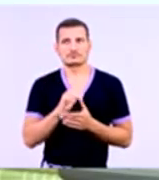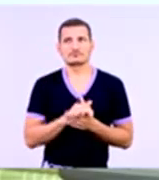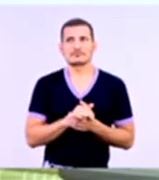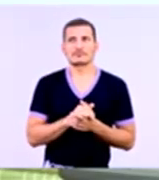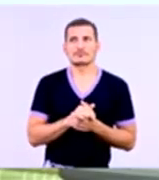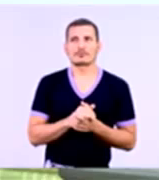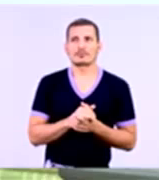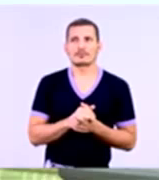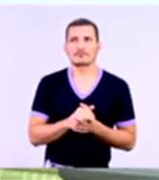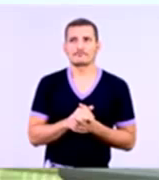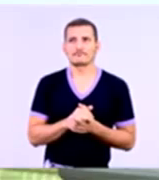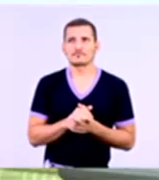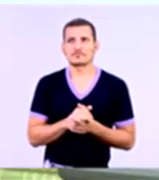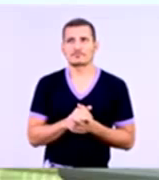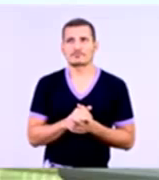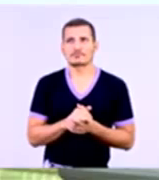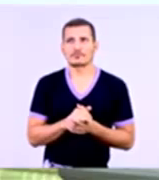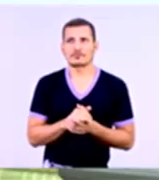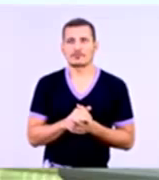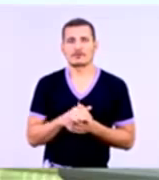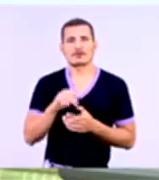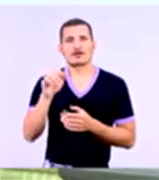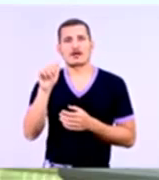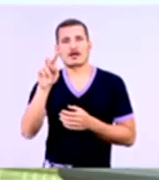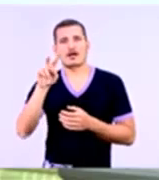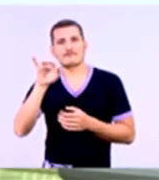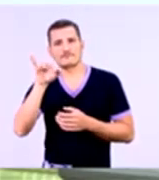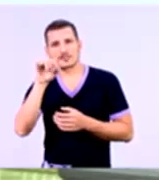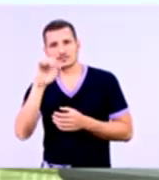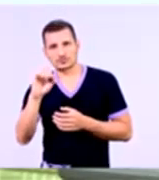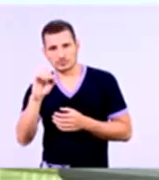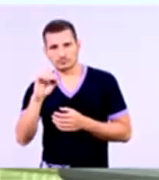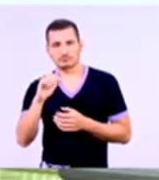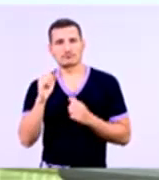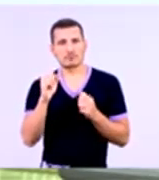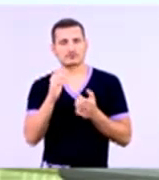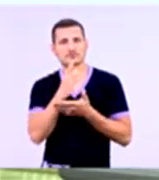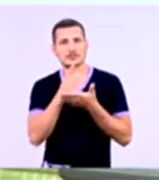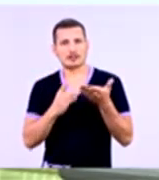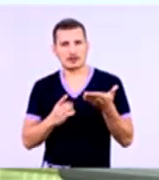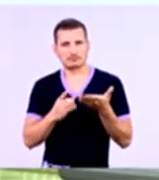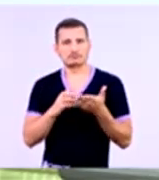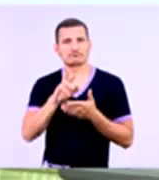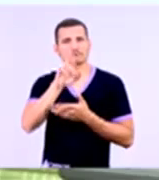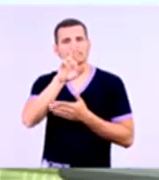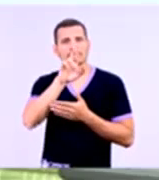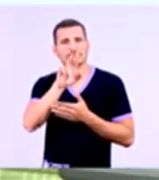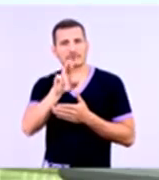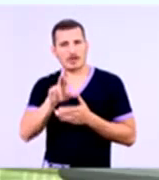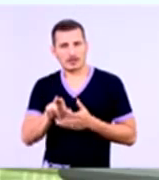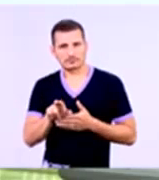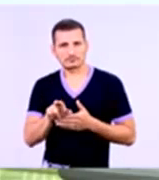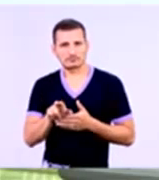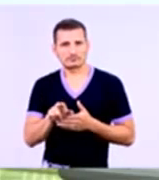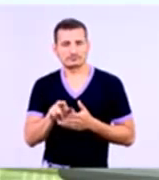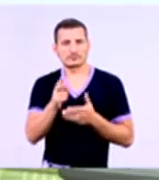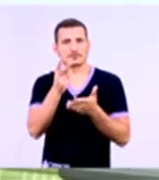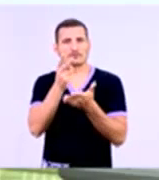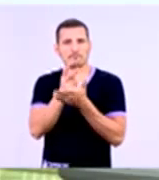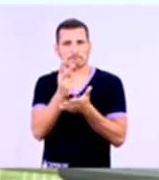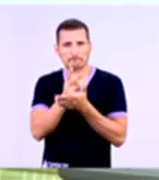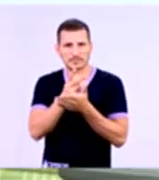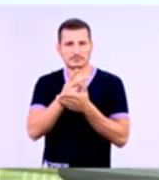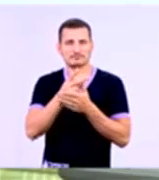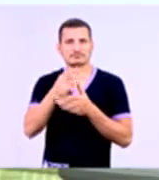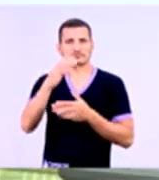que quero um botão de aviso. Eu posso declarar muito mais de um estilo em uma mesma